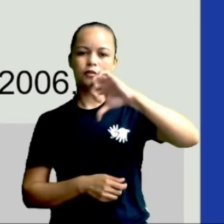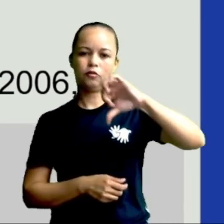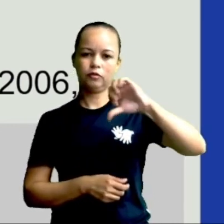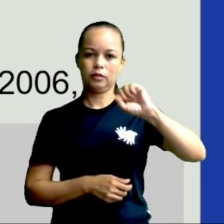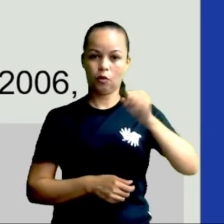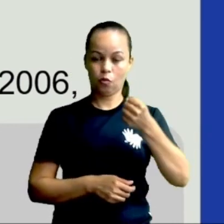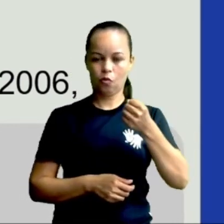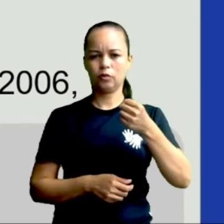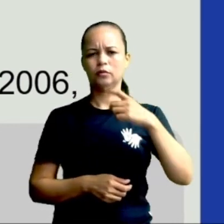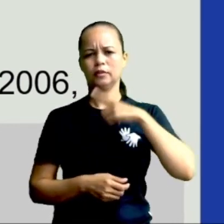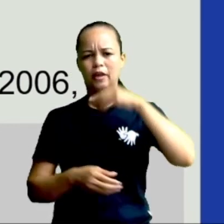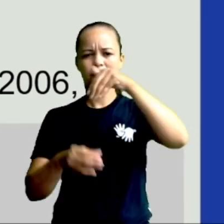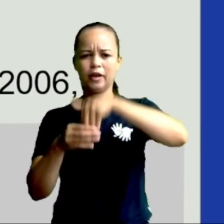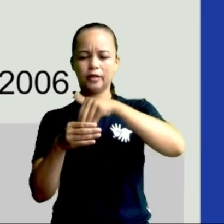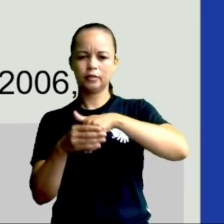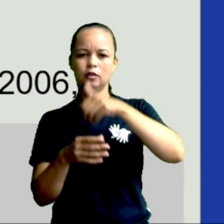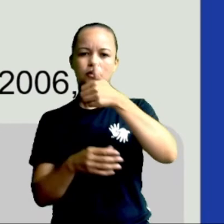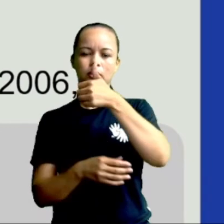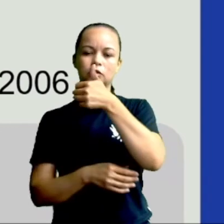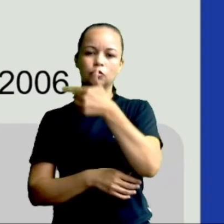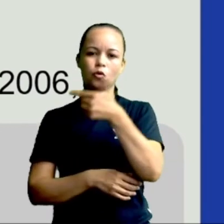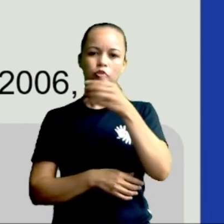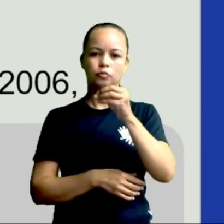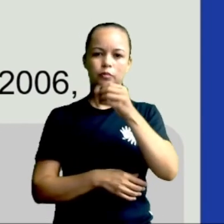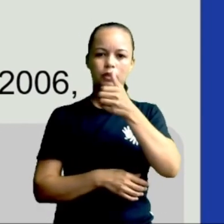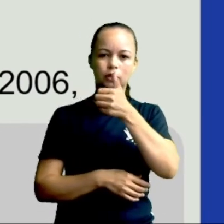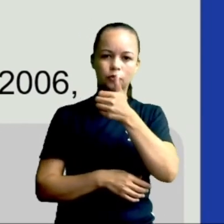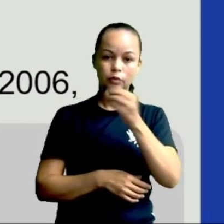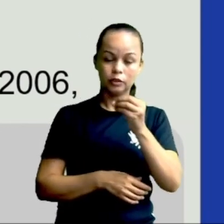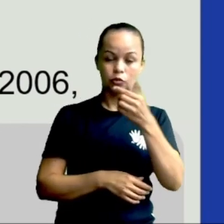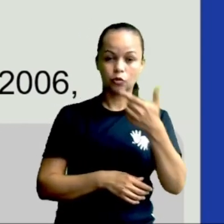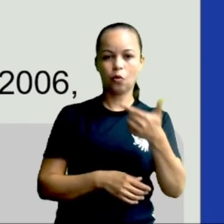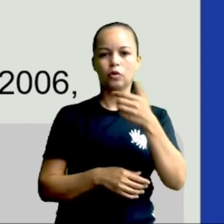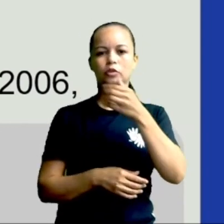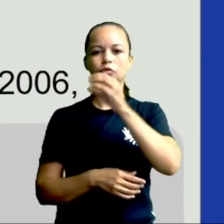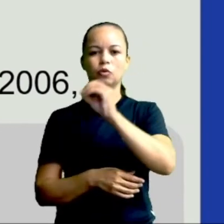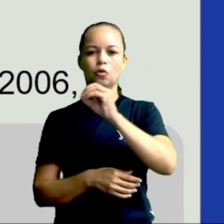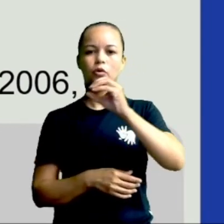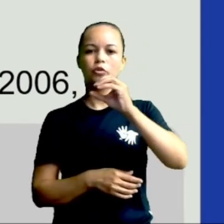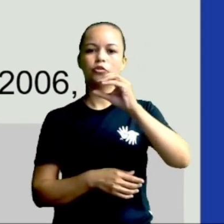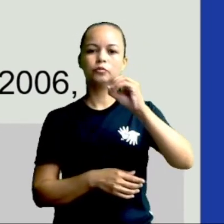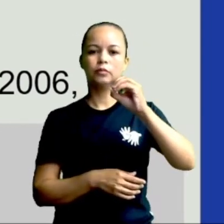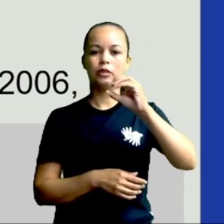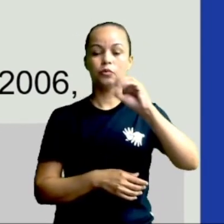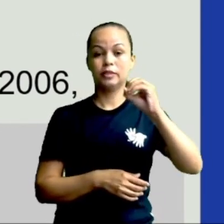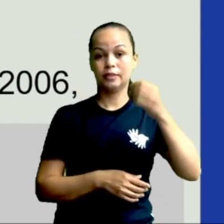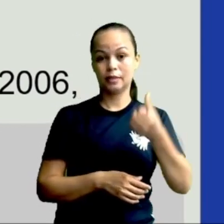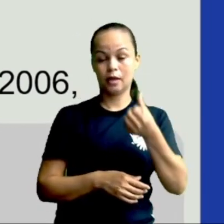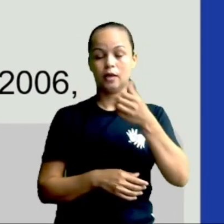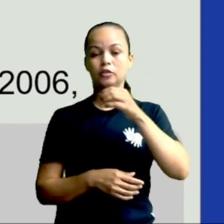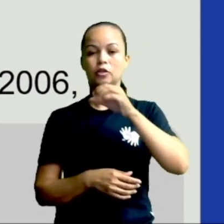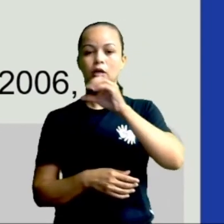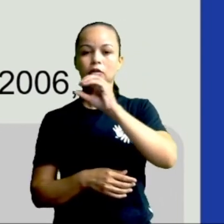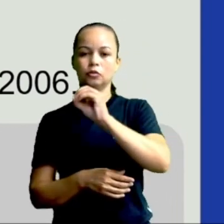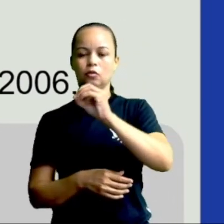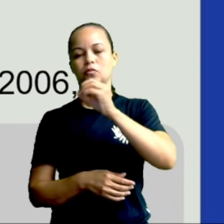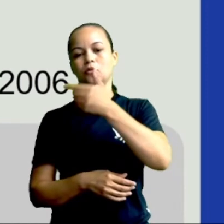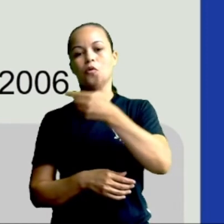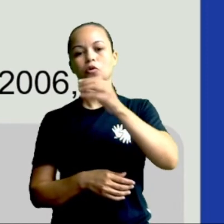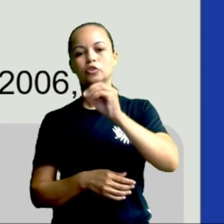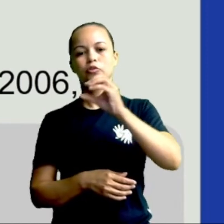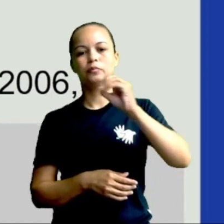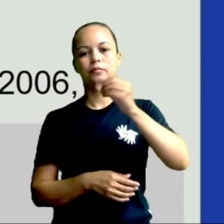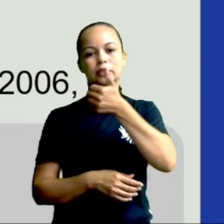1998, tivemos as eleições de 2002, 2006, 2010, 2014